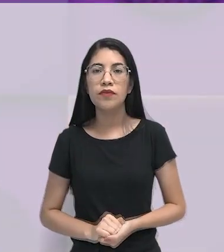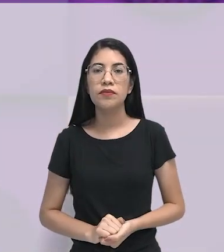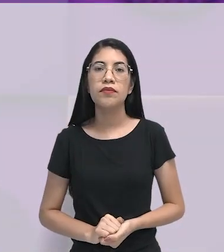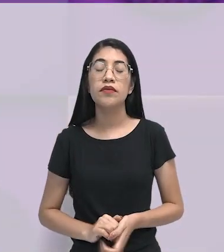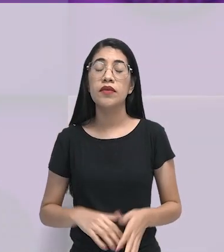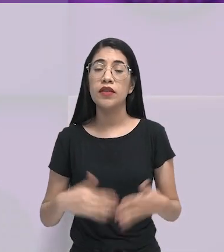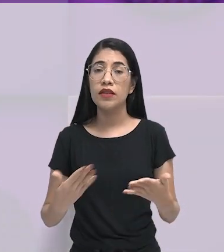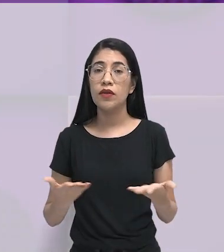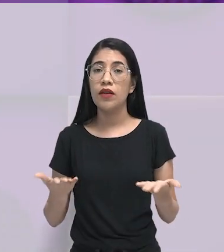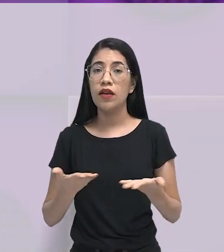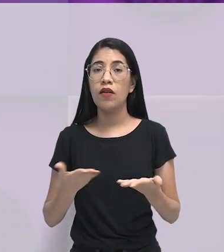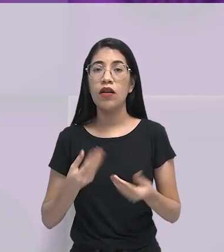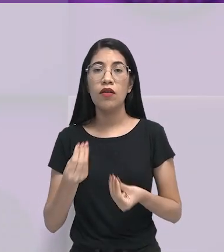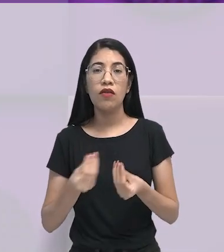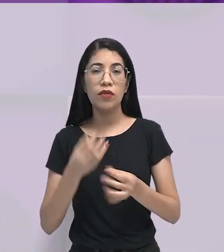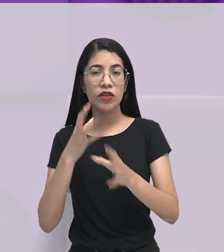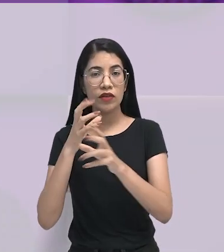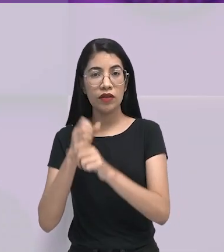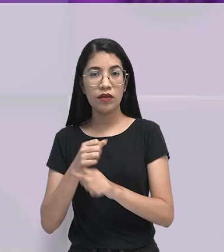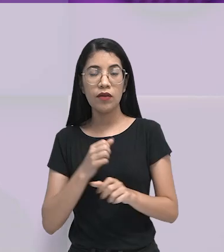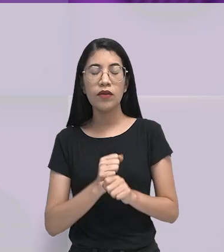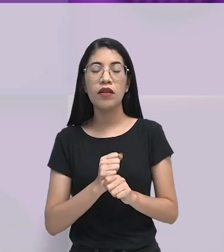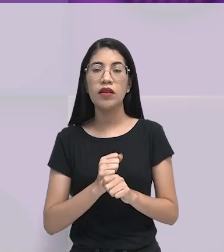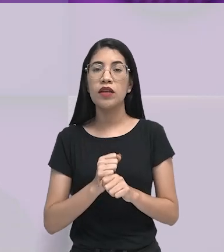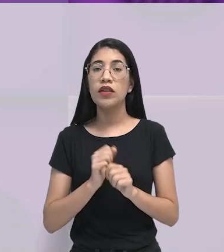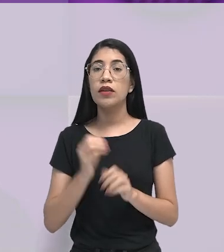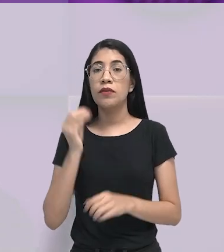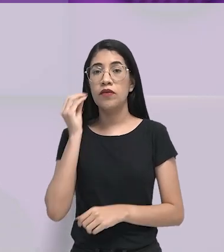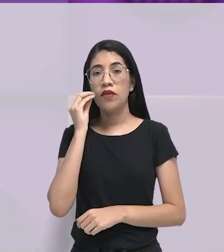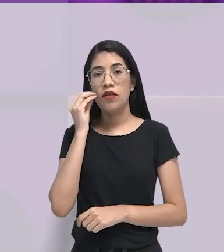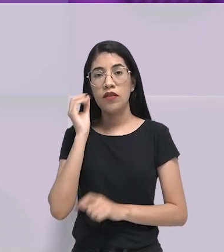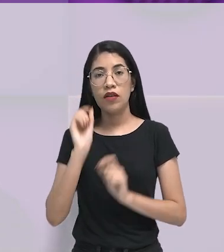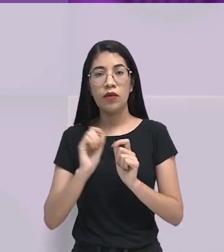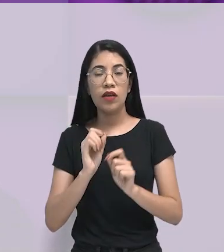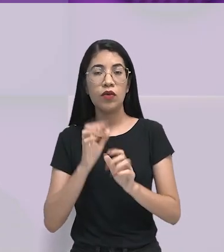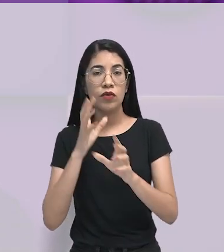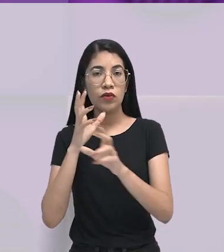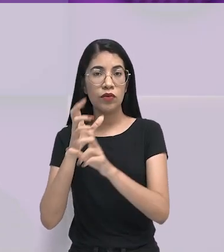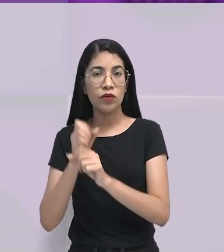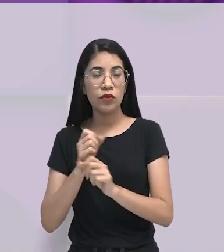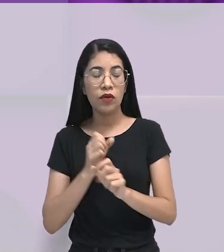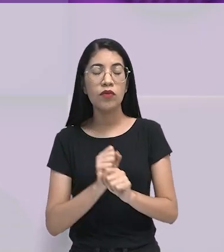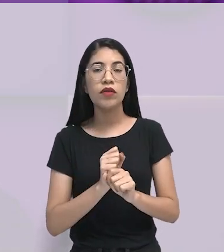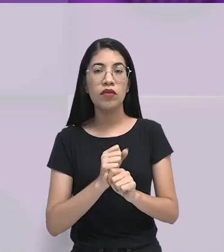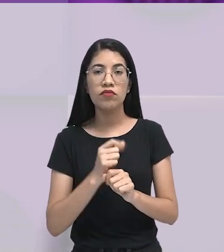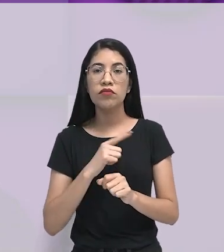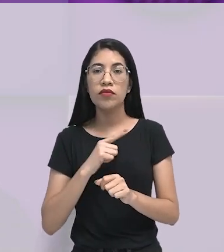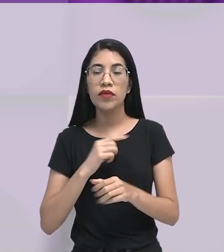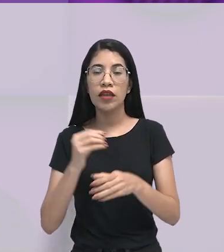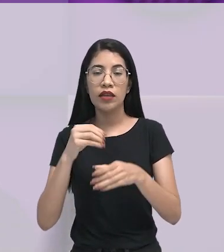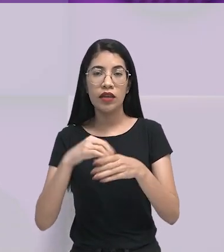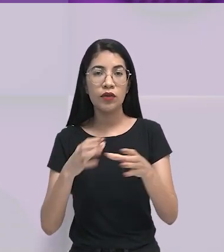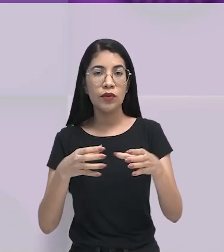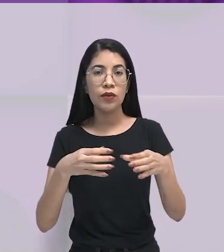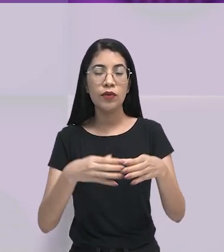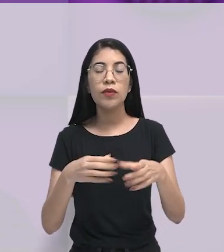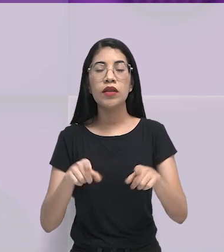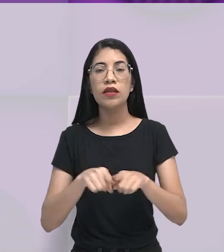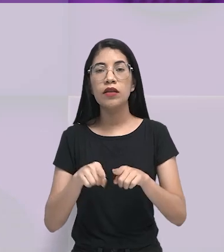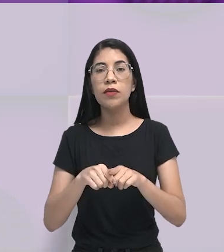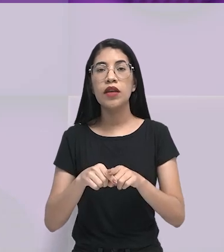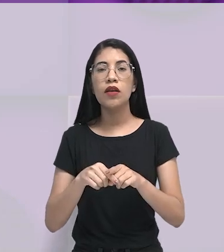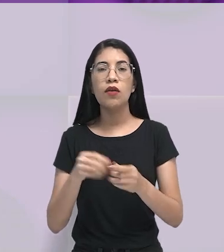Ok, vamos então à nossa solução. Vamos verificar então qual é o total de elementos, né? E verificar quais são os